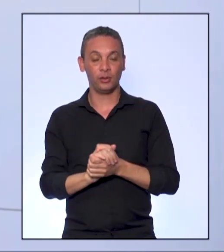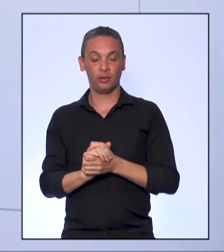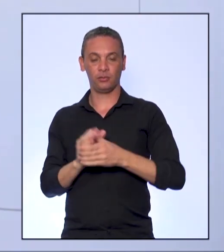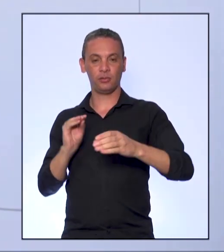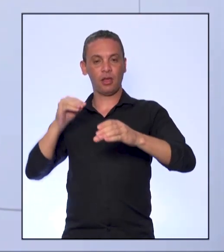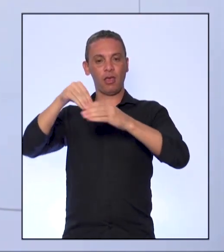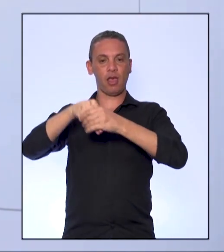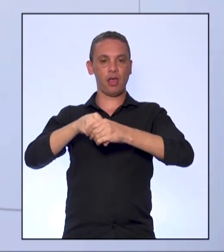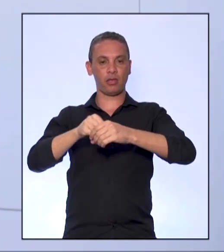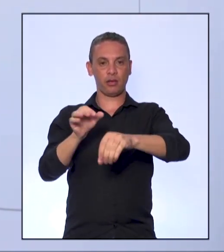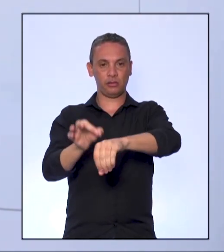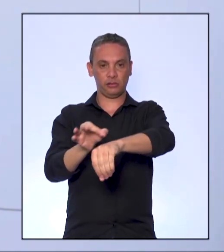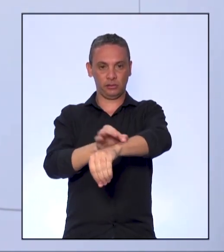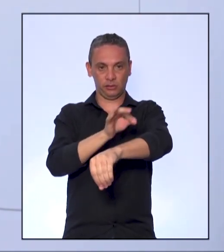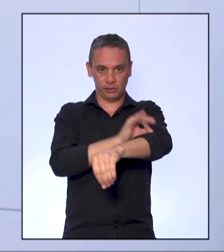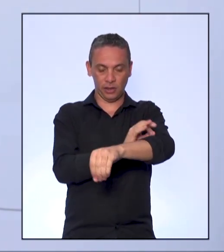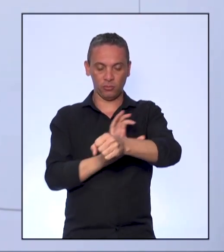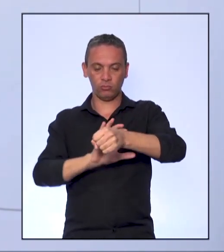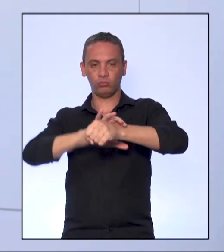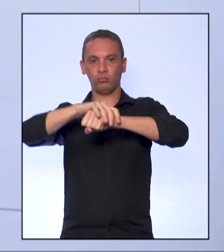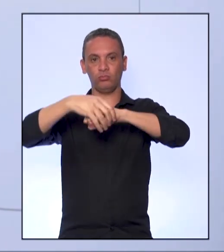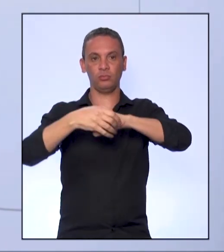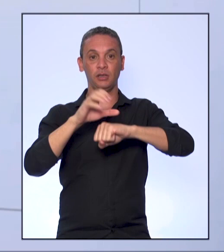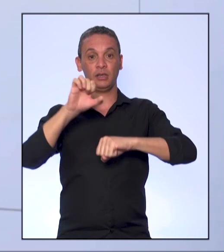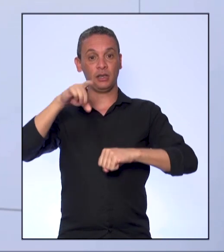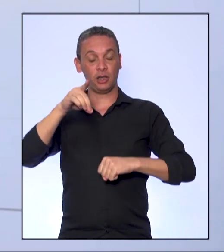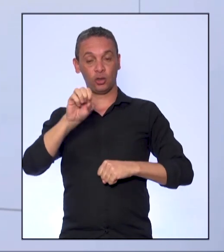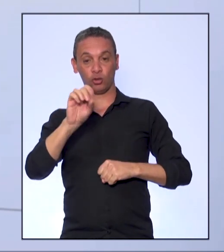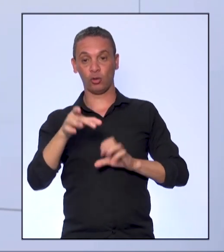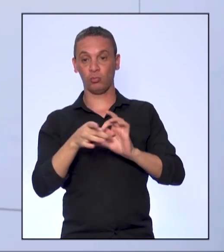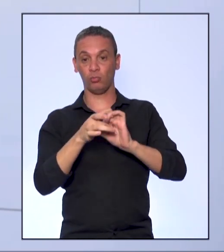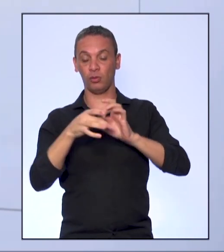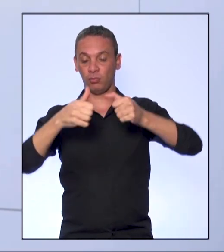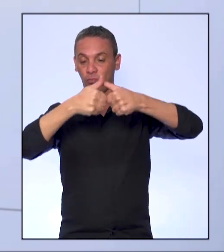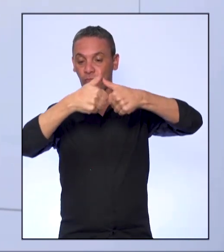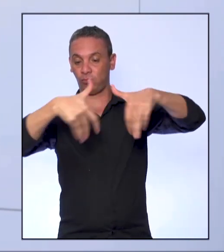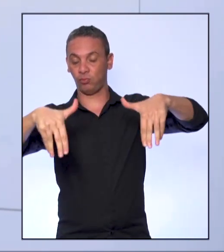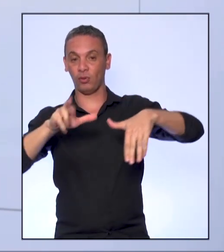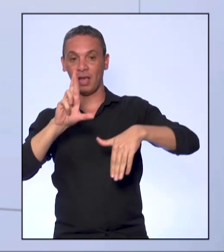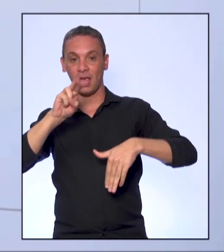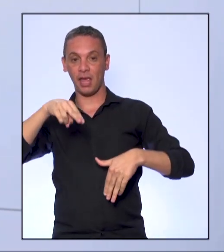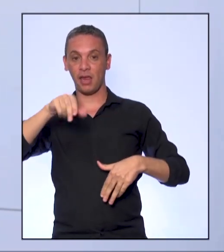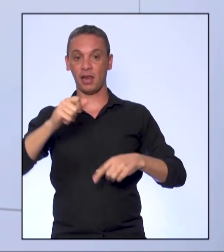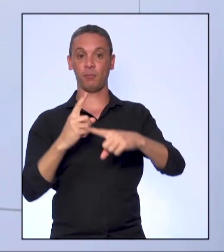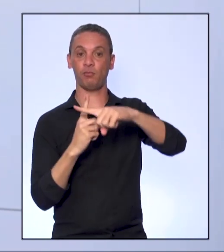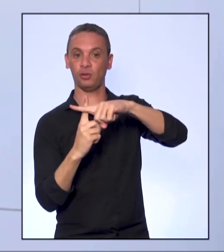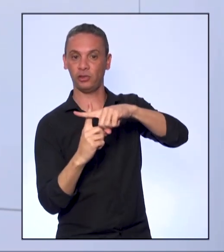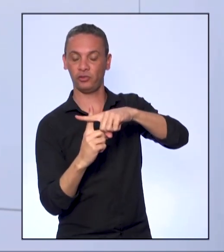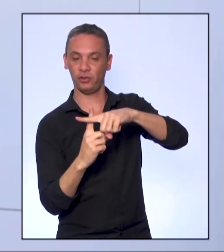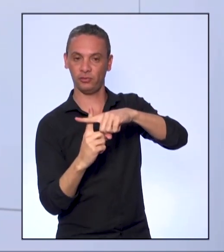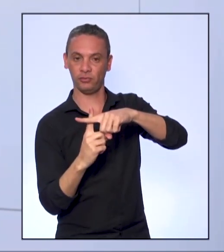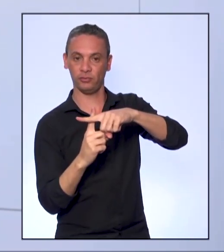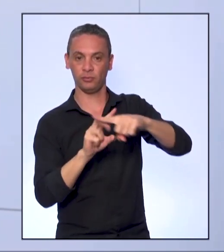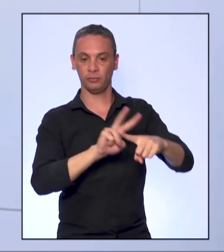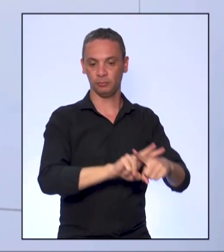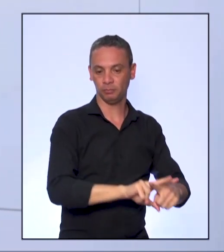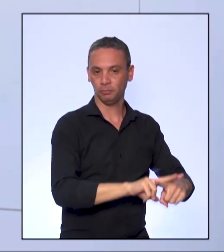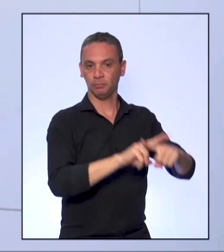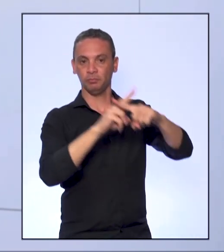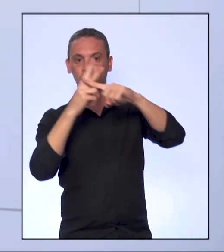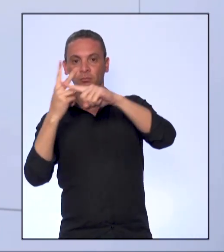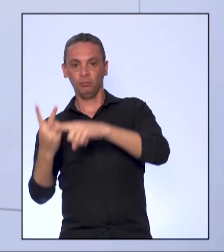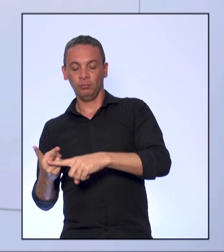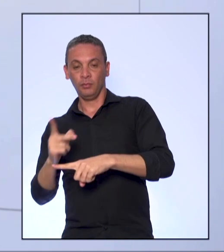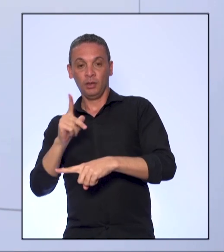entrar na célula, ser englobado, libera o RNA dele, lembrando que é um RNA positivo. Esse RNA positivo já é um